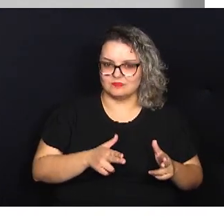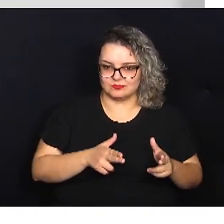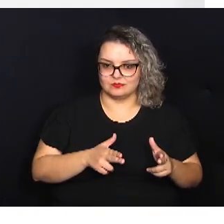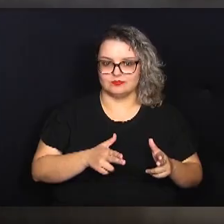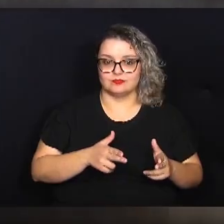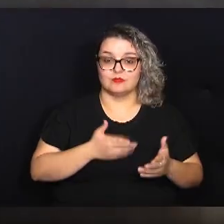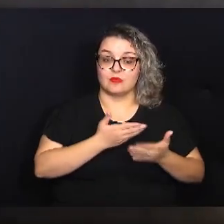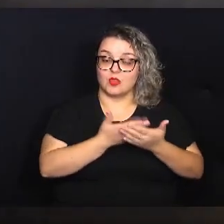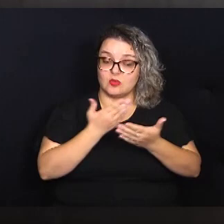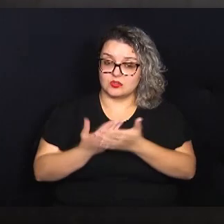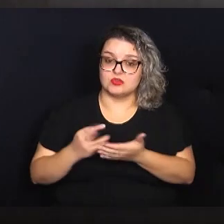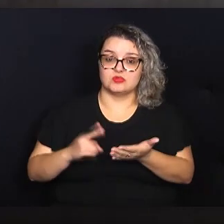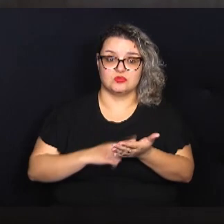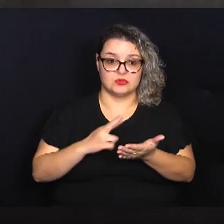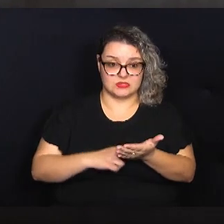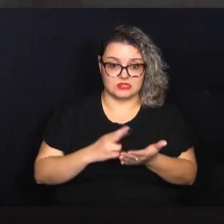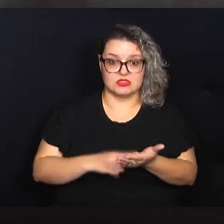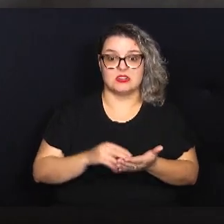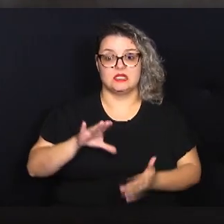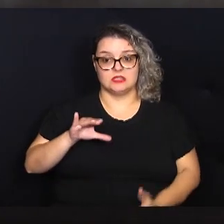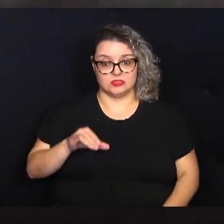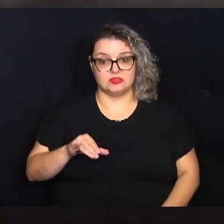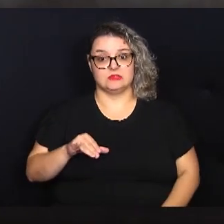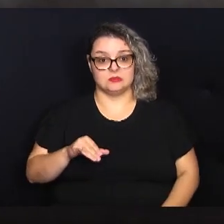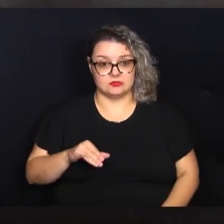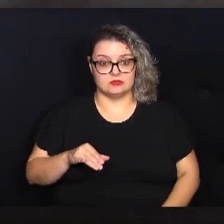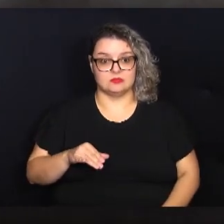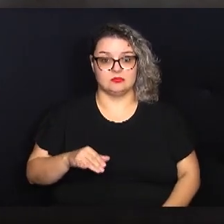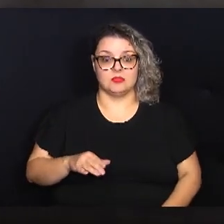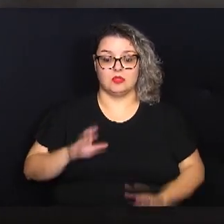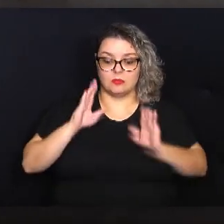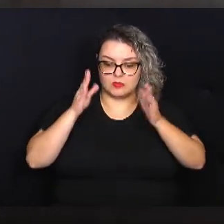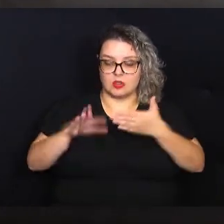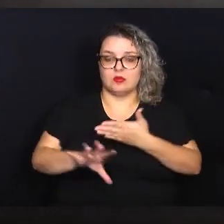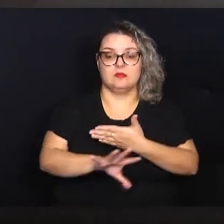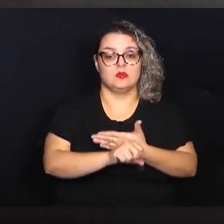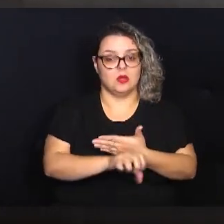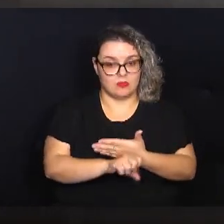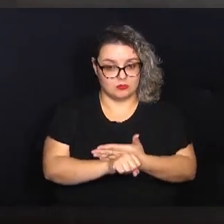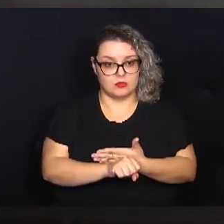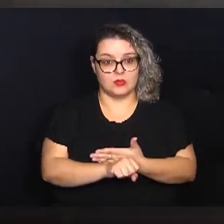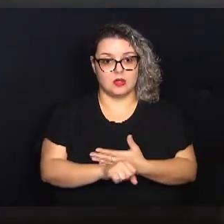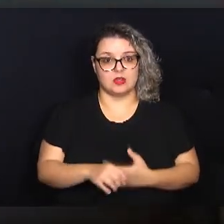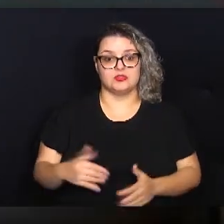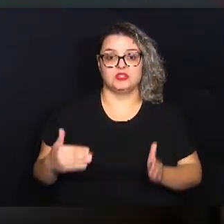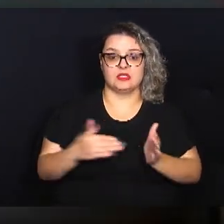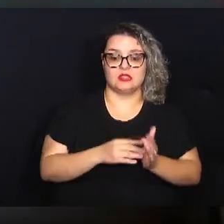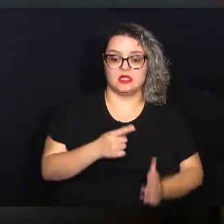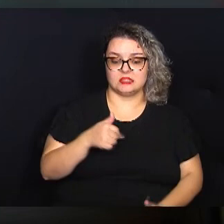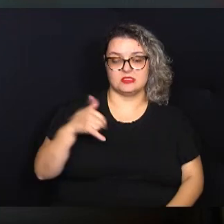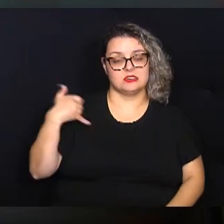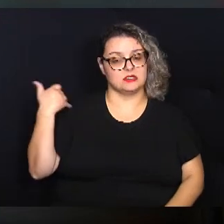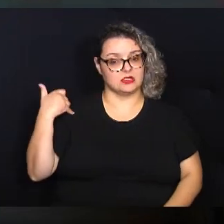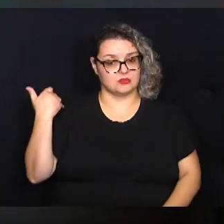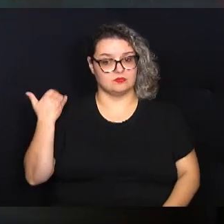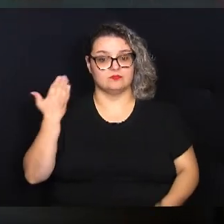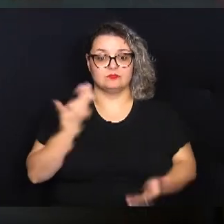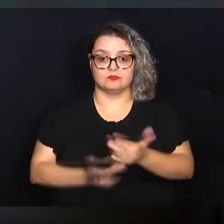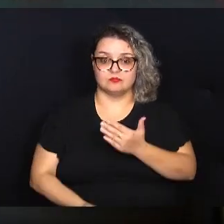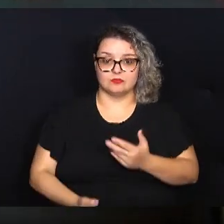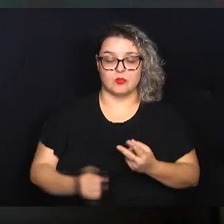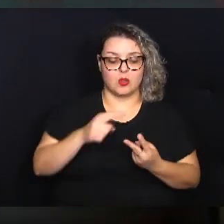período. O estudo da revista científica considerou como órfãos pessoas de até 17 anos